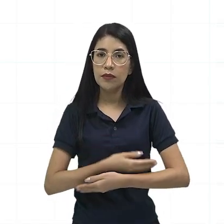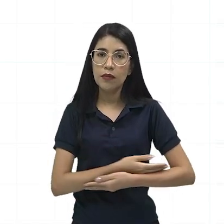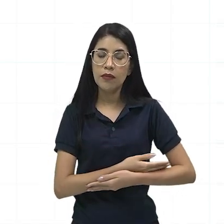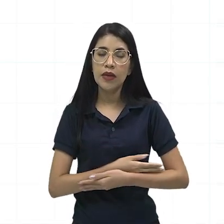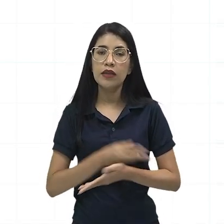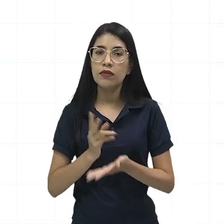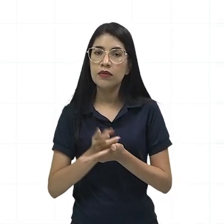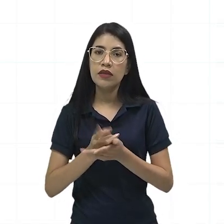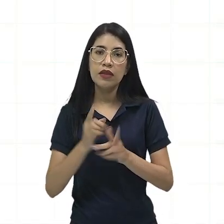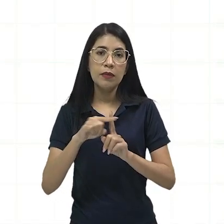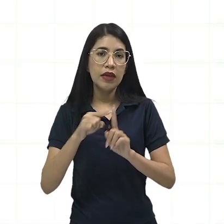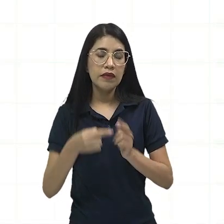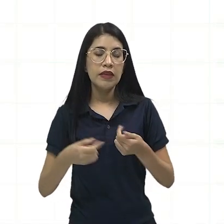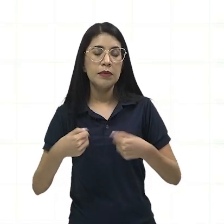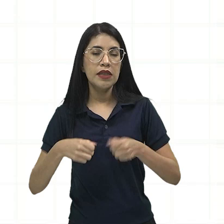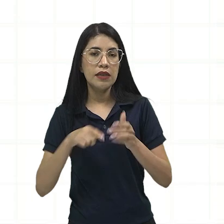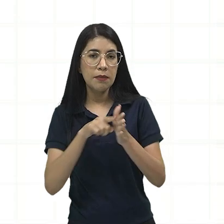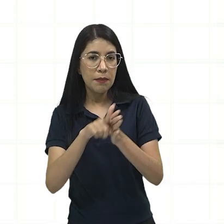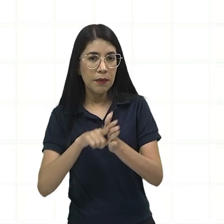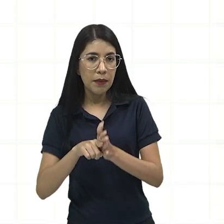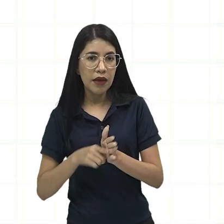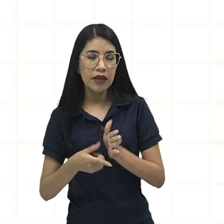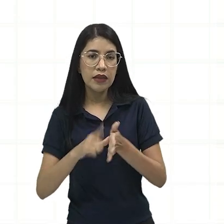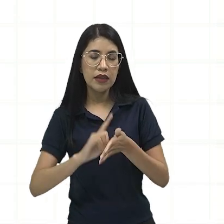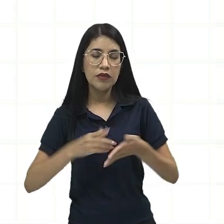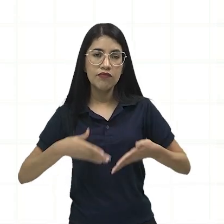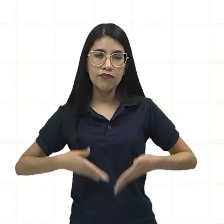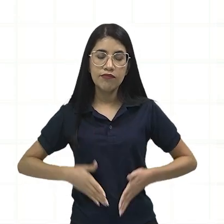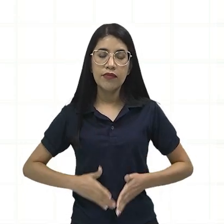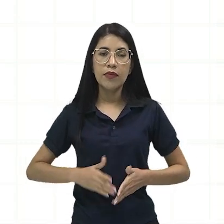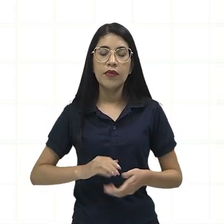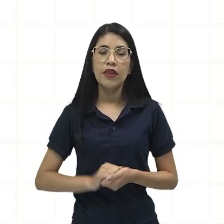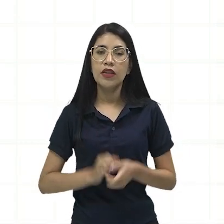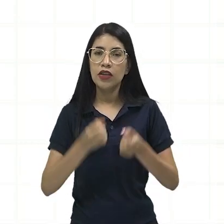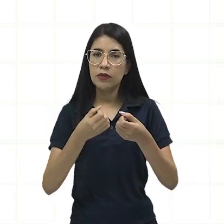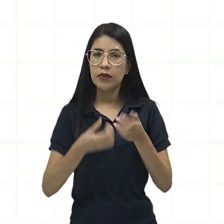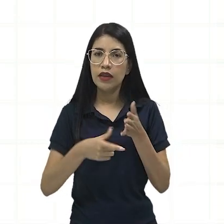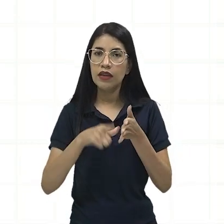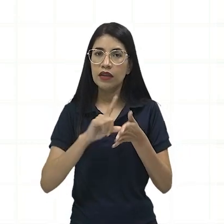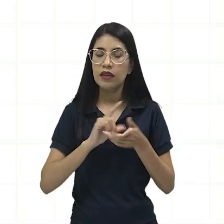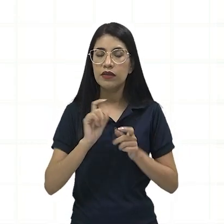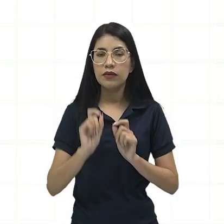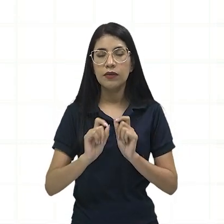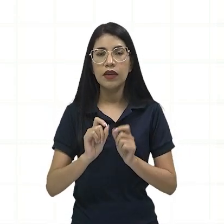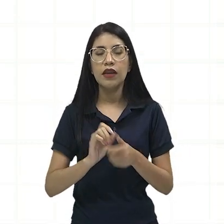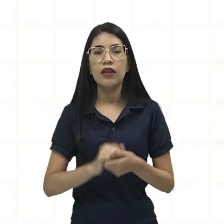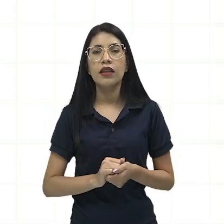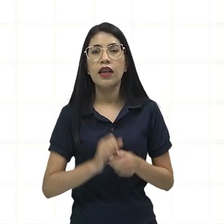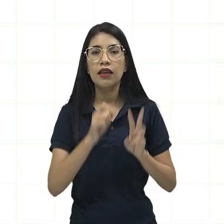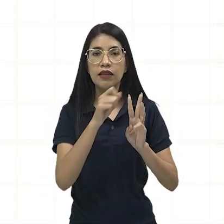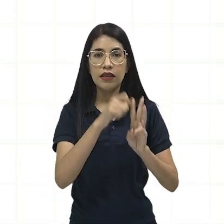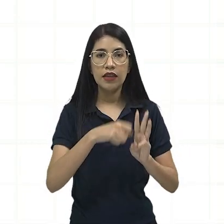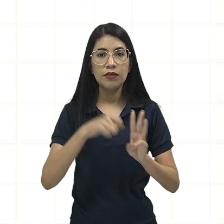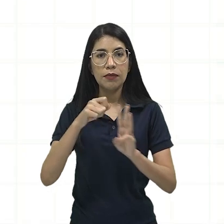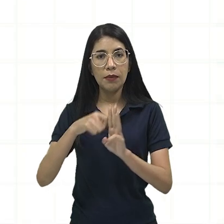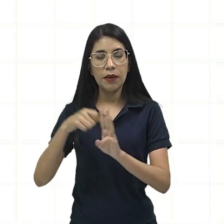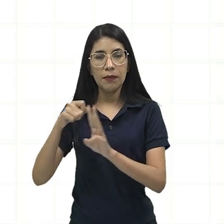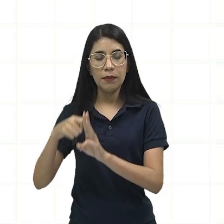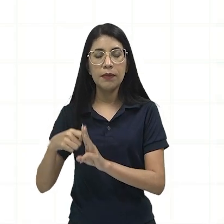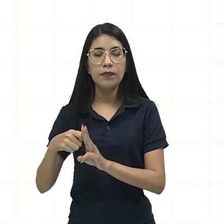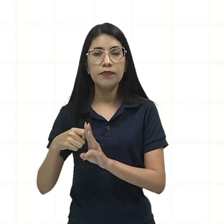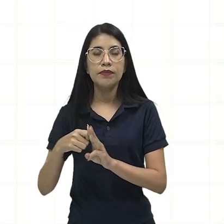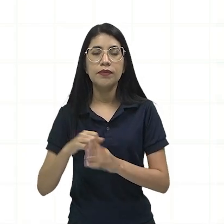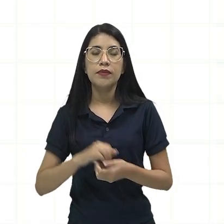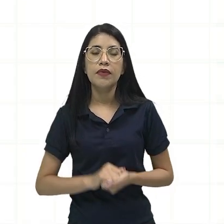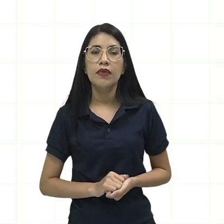gravidez deve-se fazer o pré-natal, esse pré-natal que eu falei para vocês anteriormente, que é feito a cada trimestre dentro da